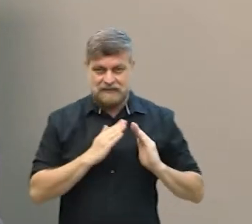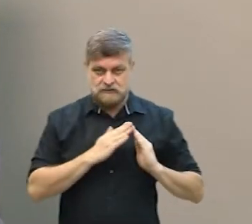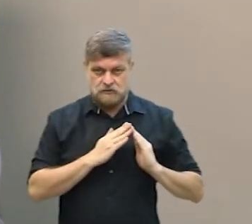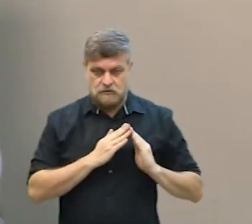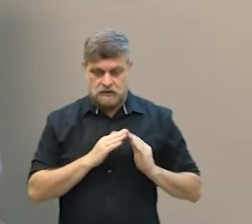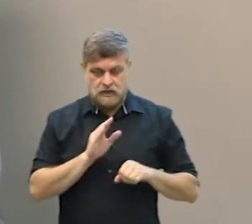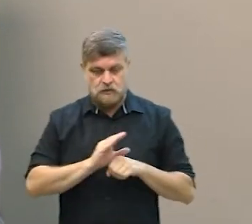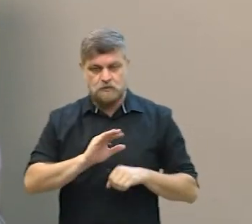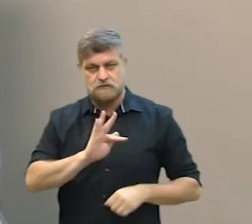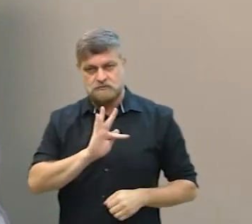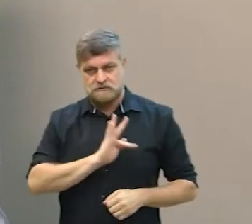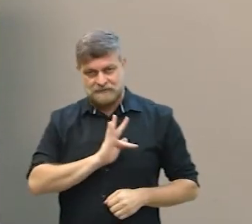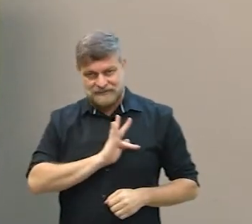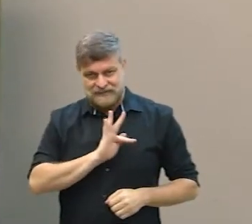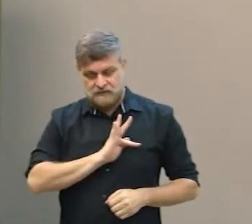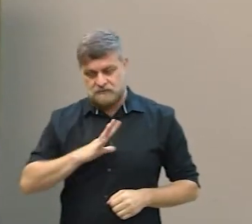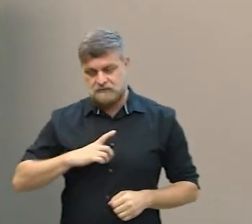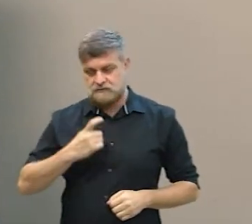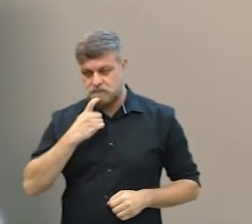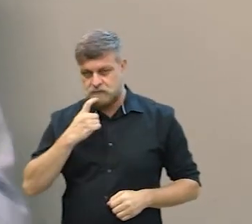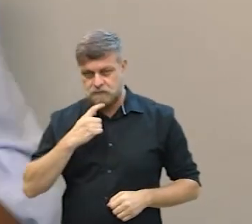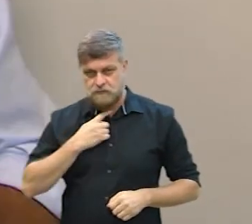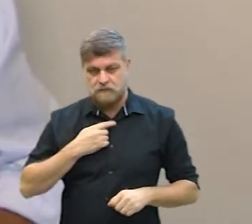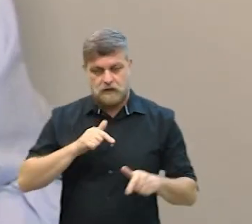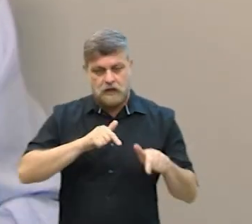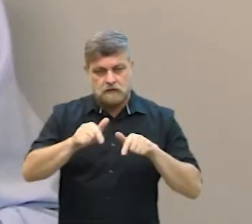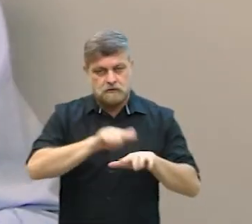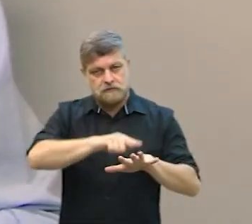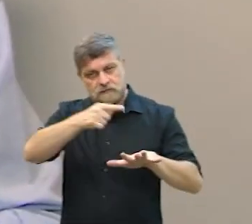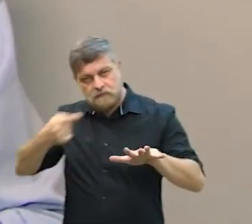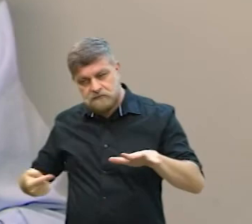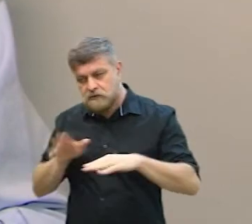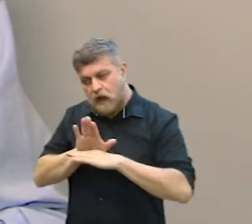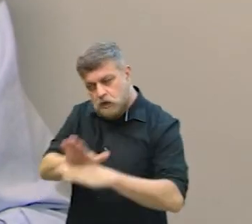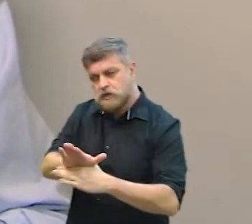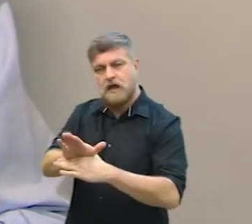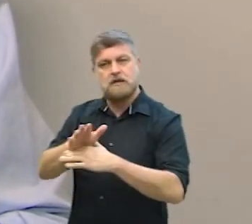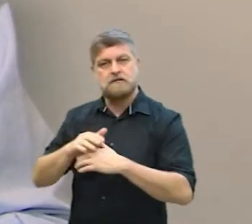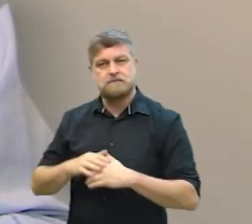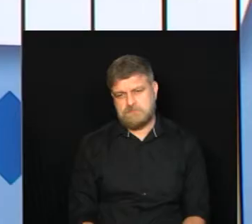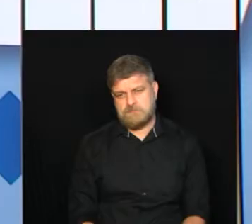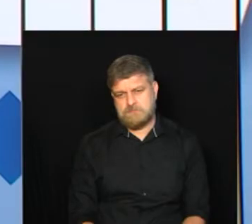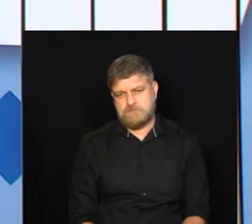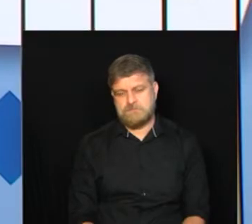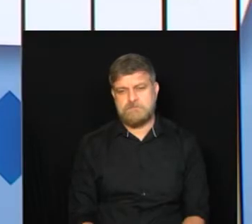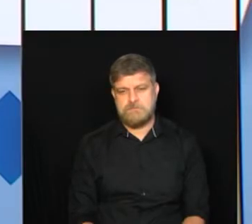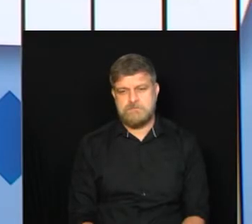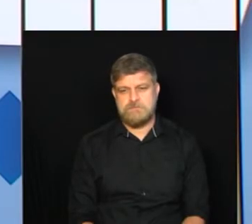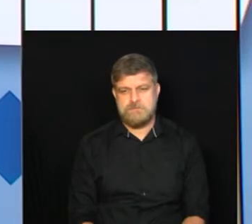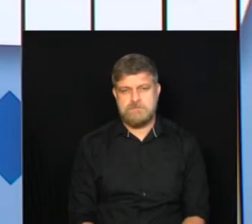implantado dentro do CEPROCAMP para atualizar todos esses profissionais que estão fora do mercado.